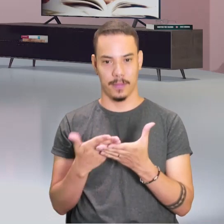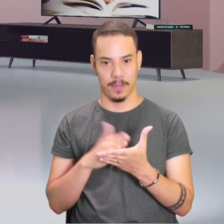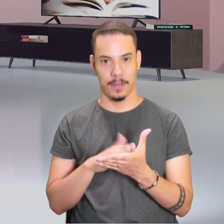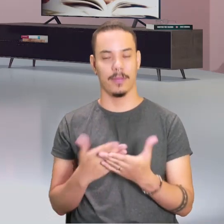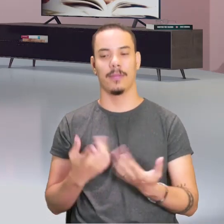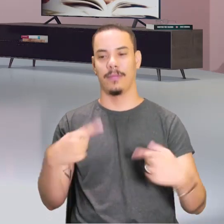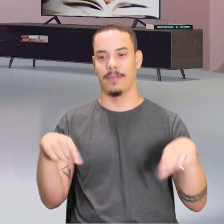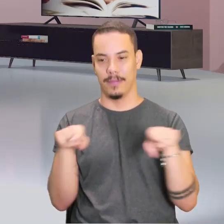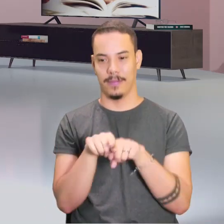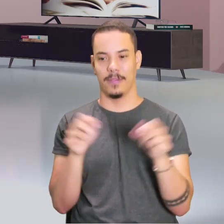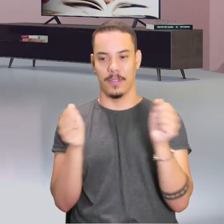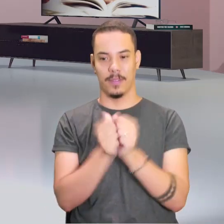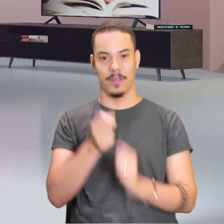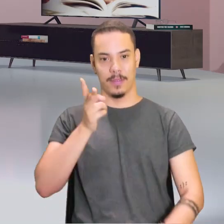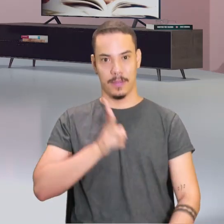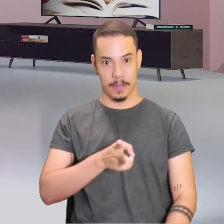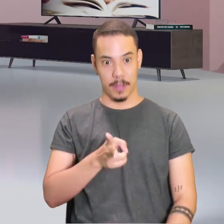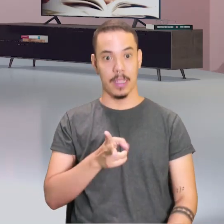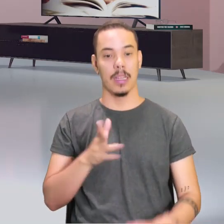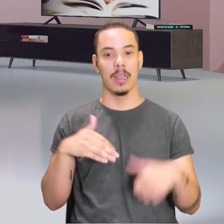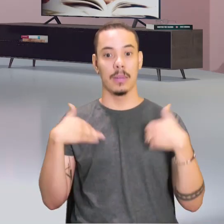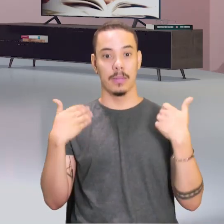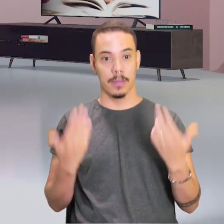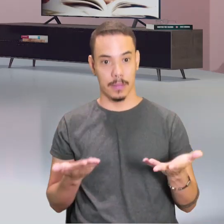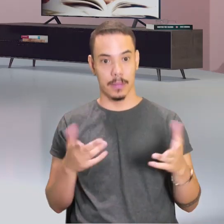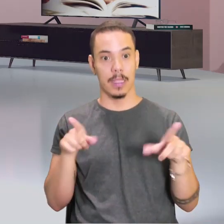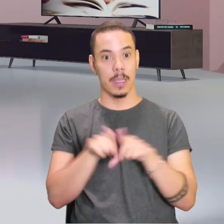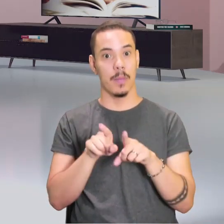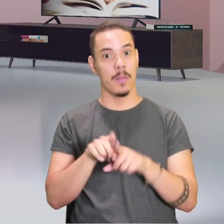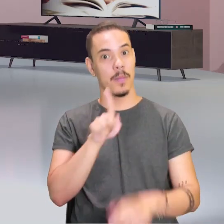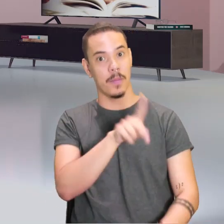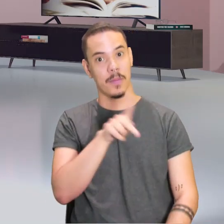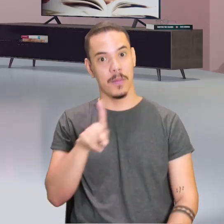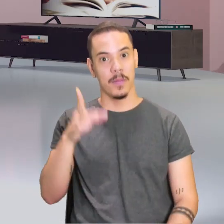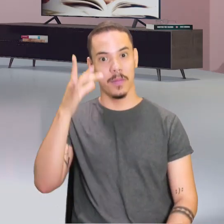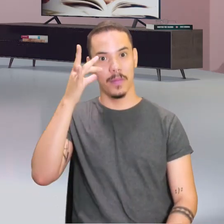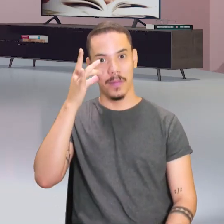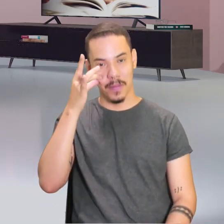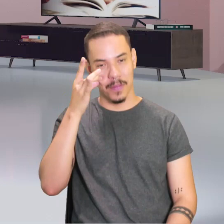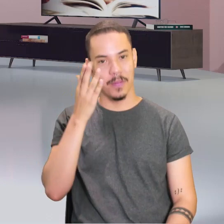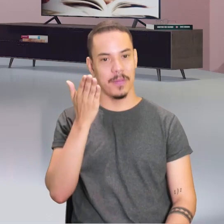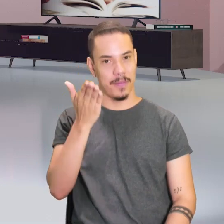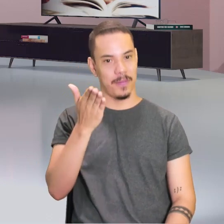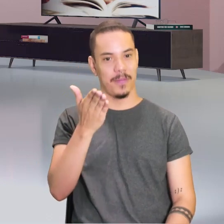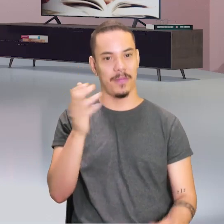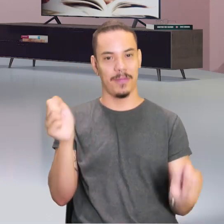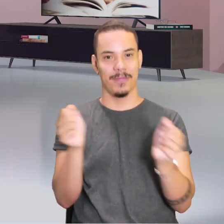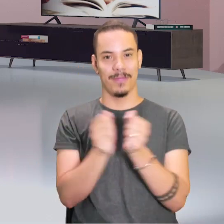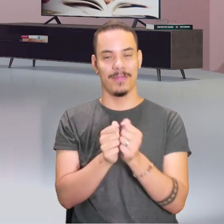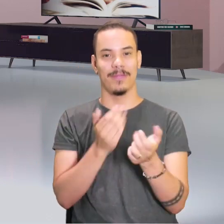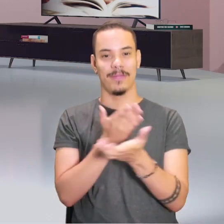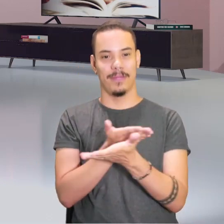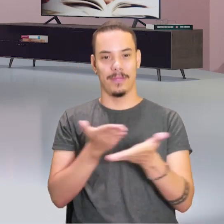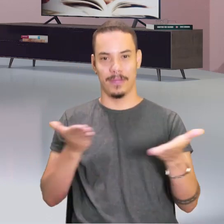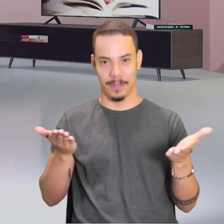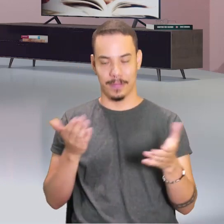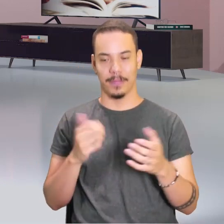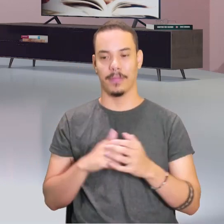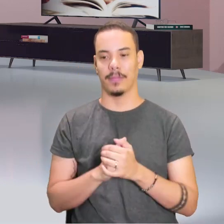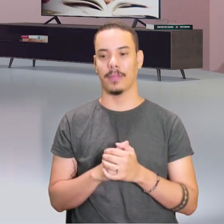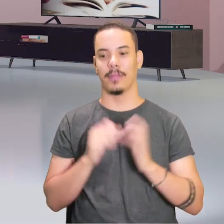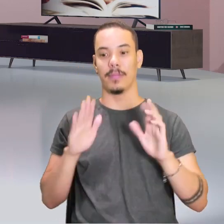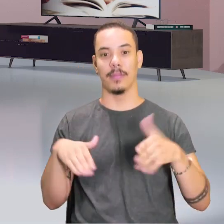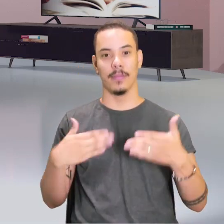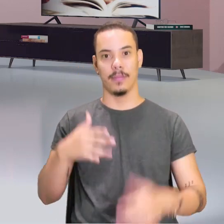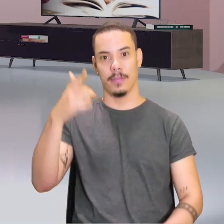Nosso parceiro. Isso aí, beleza? E o nosso professor presencial aí com vocês, muito bem. Vamos